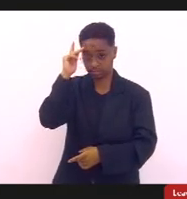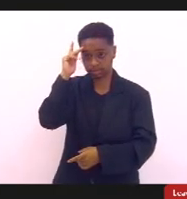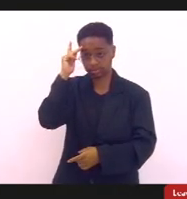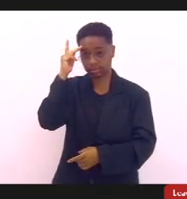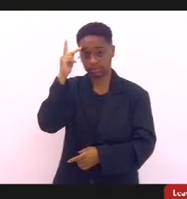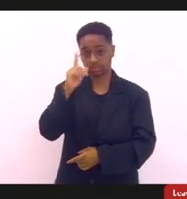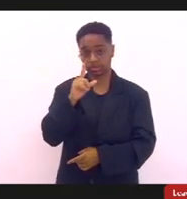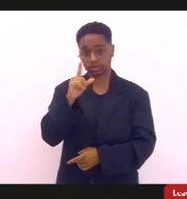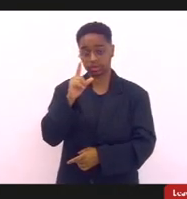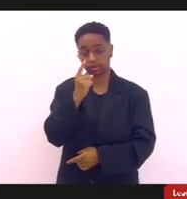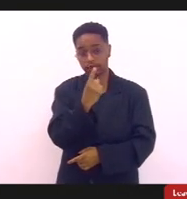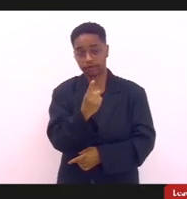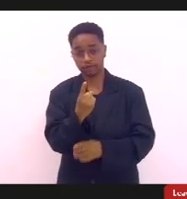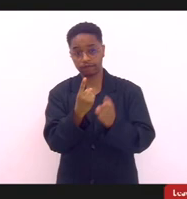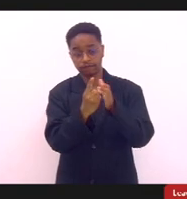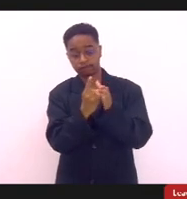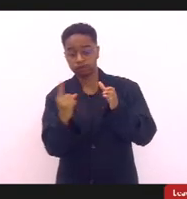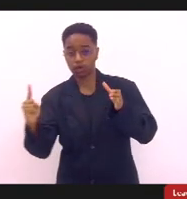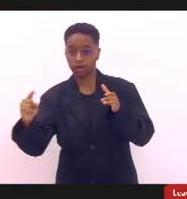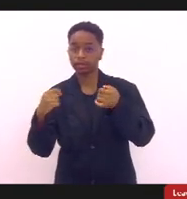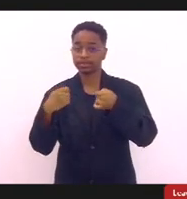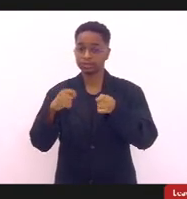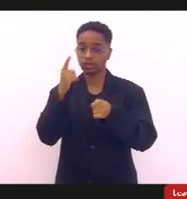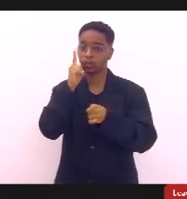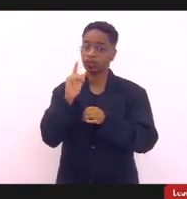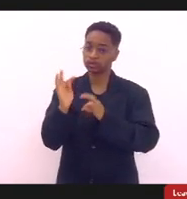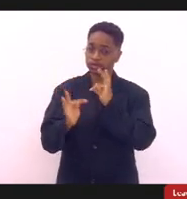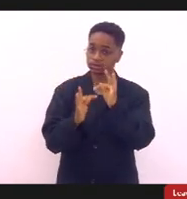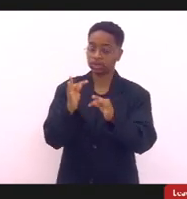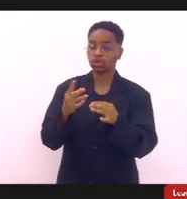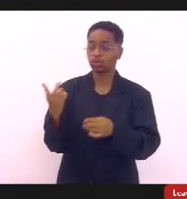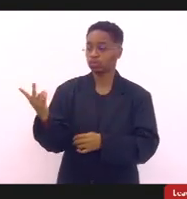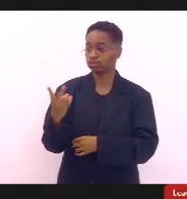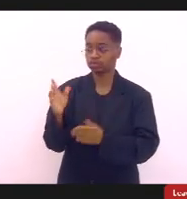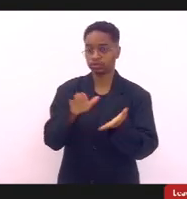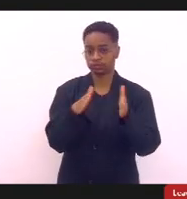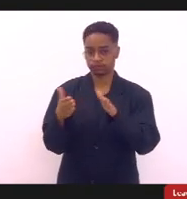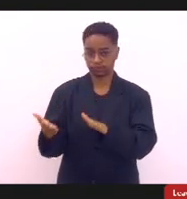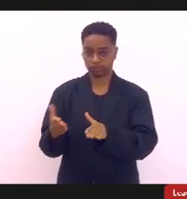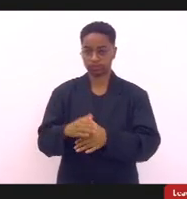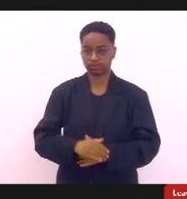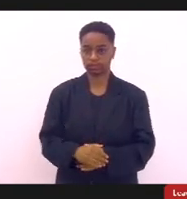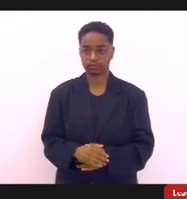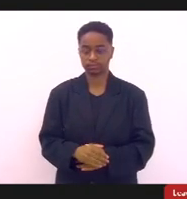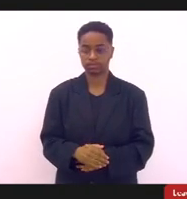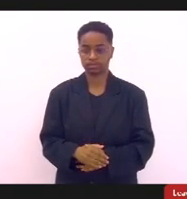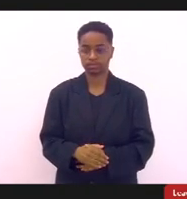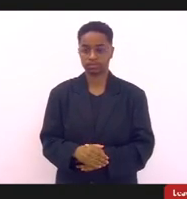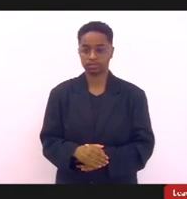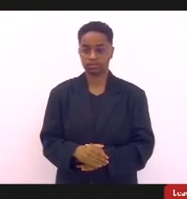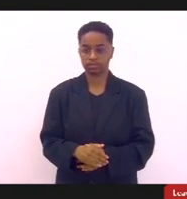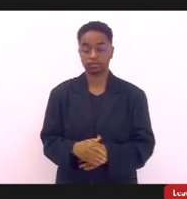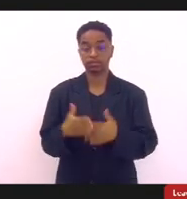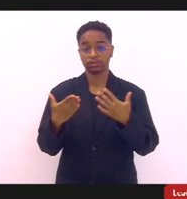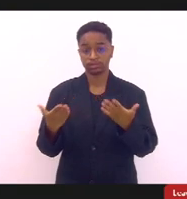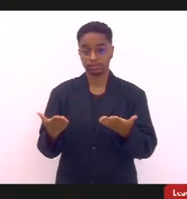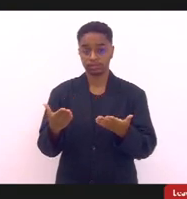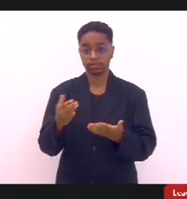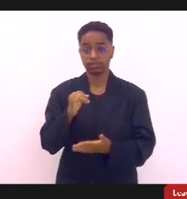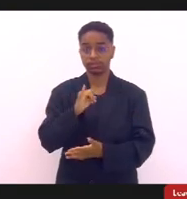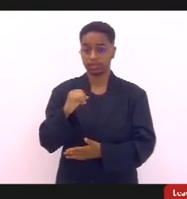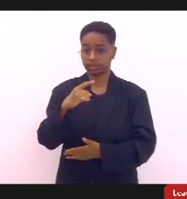prazo para eles poderem se tratar. E os dois vieram a falecer. Então, se tem